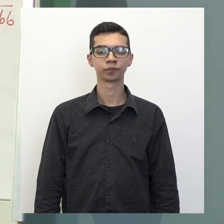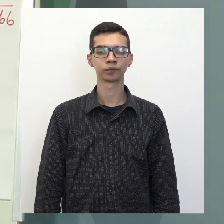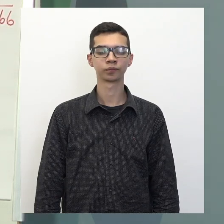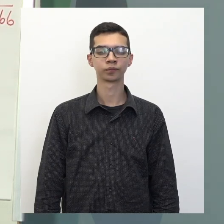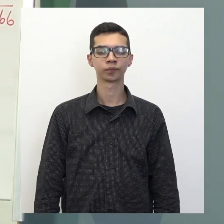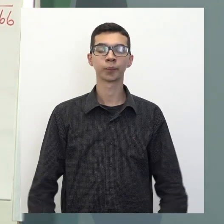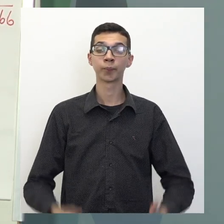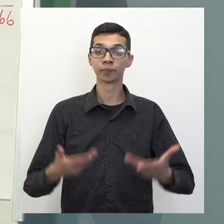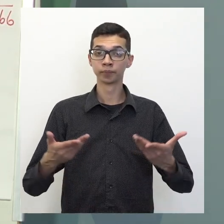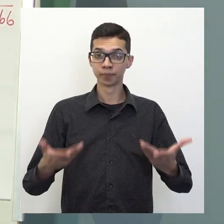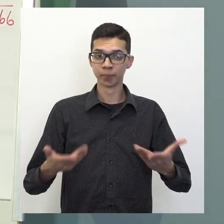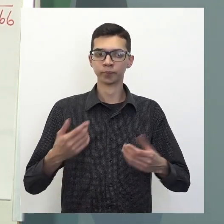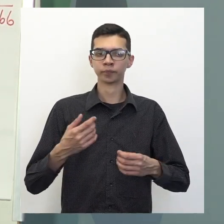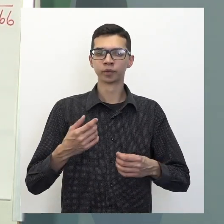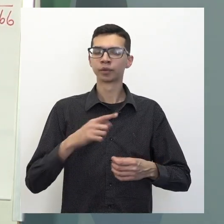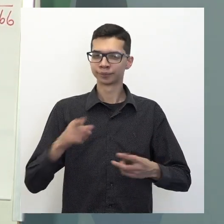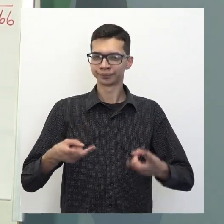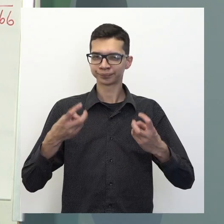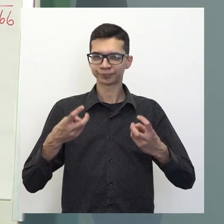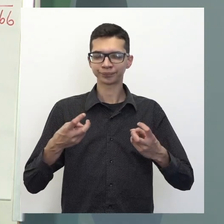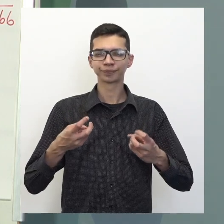Então, eu tirei da potência de 10 e coloquei em forma